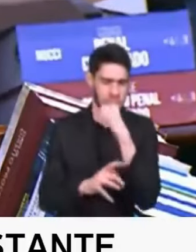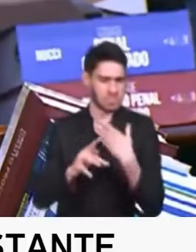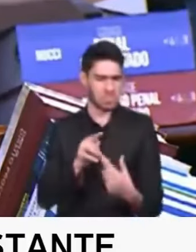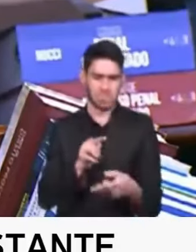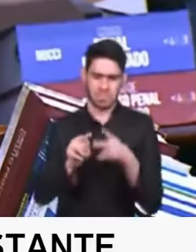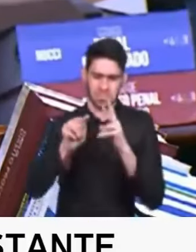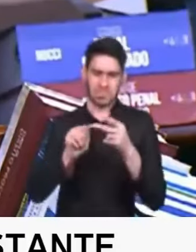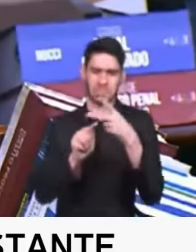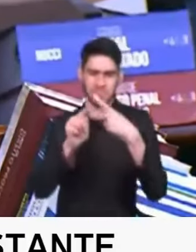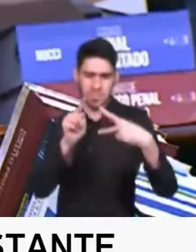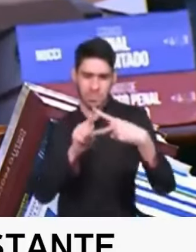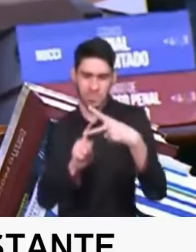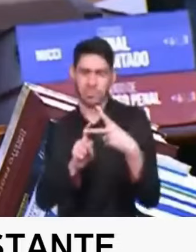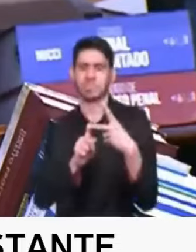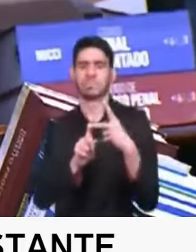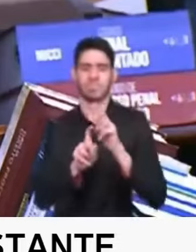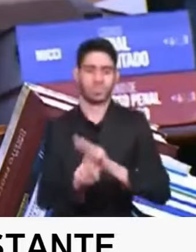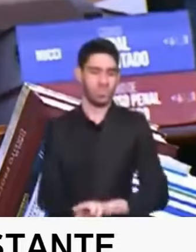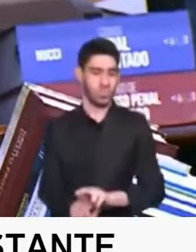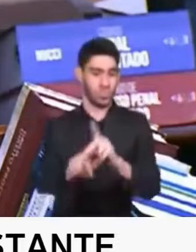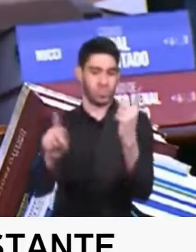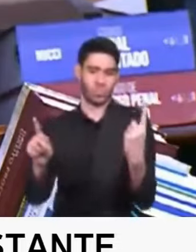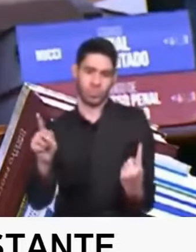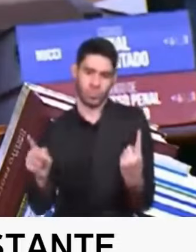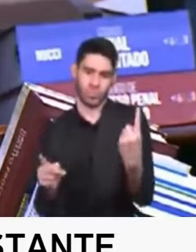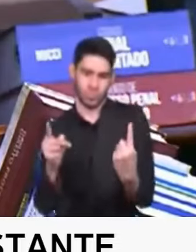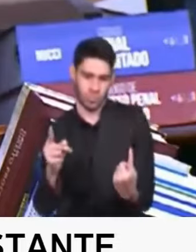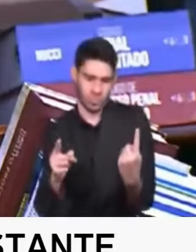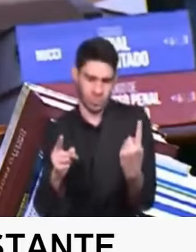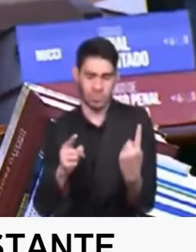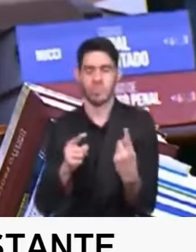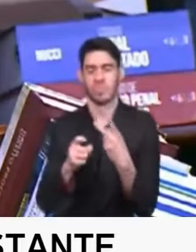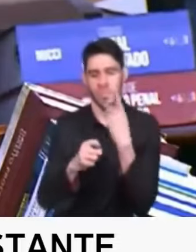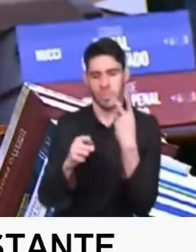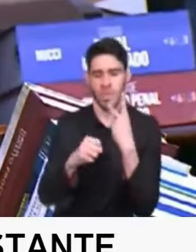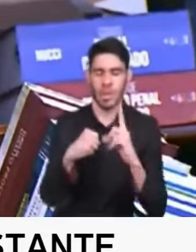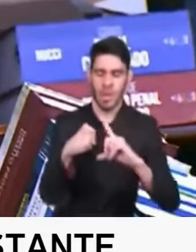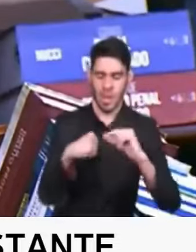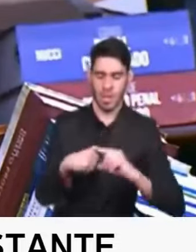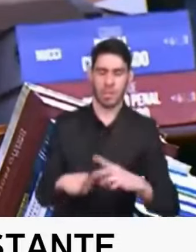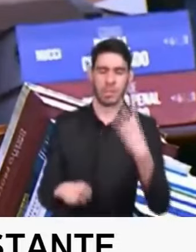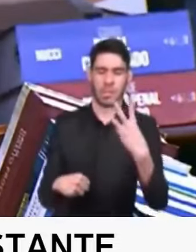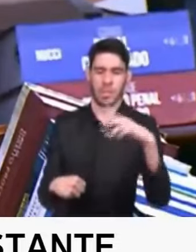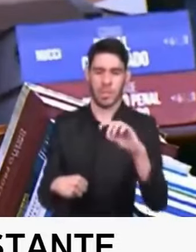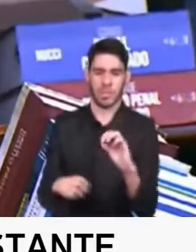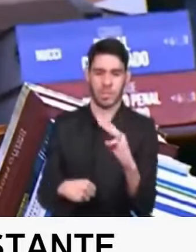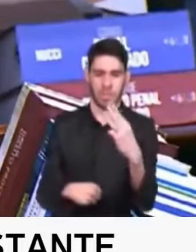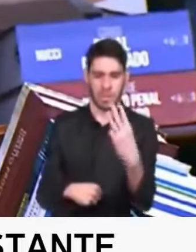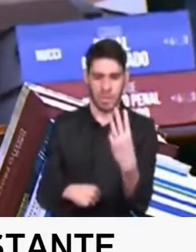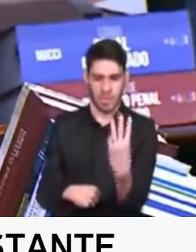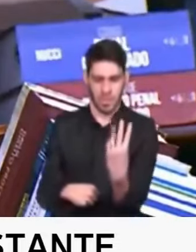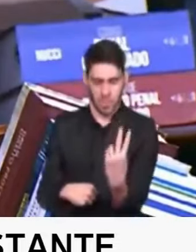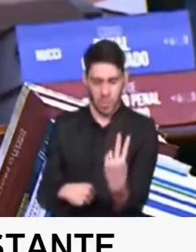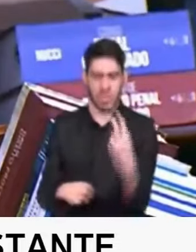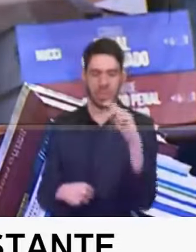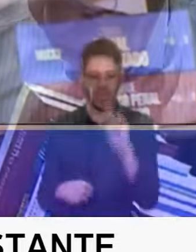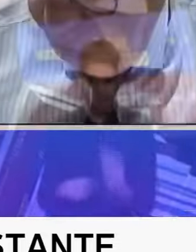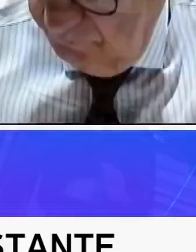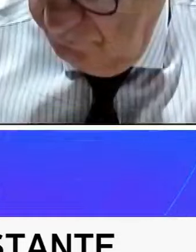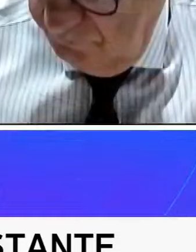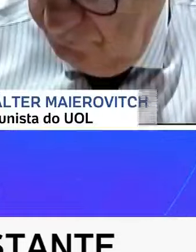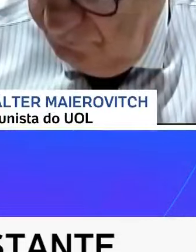de crianças e adolescentes LGBT no ambiente escolar bom Cris abriu portanto